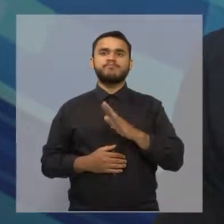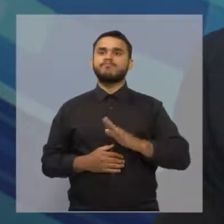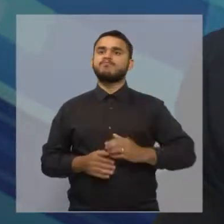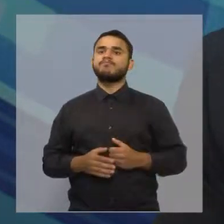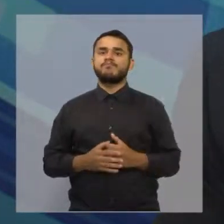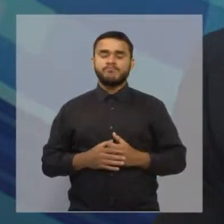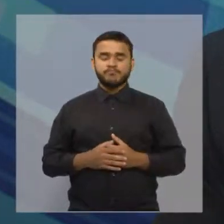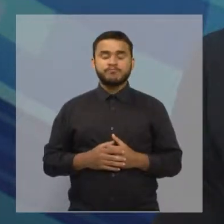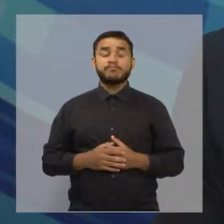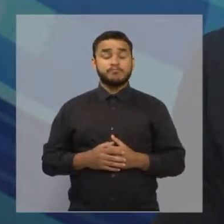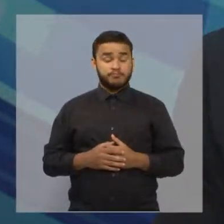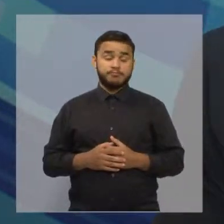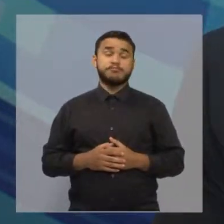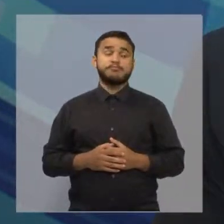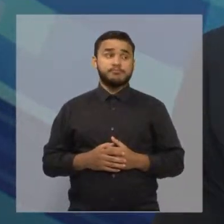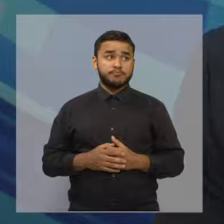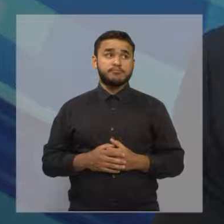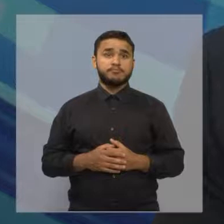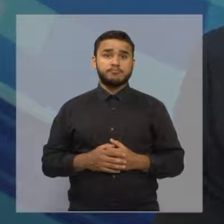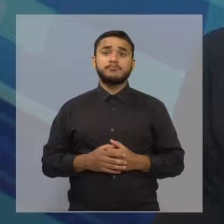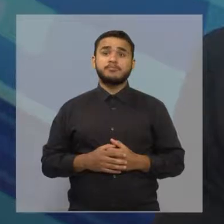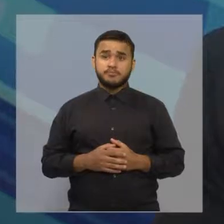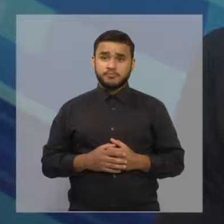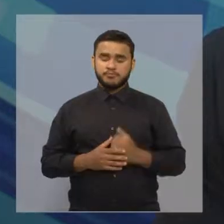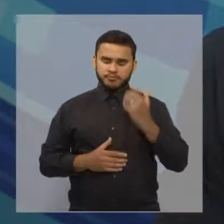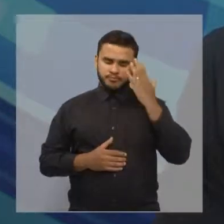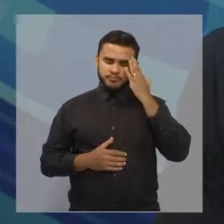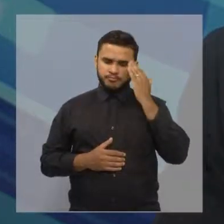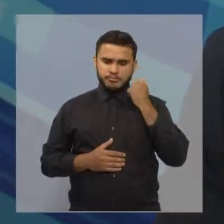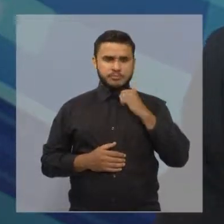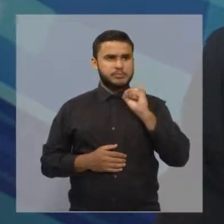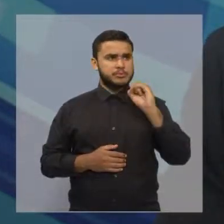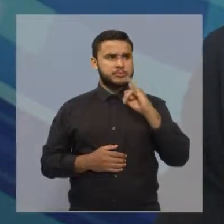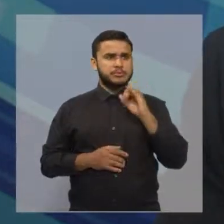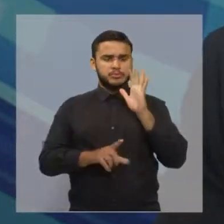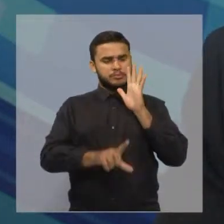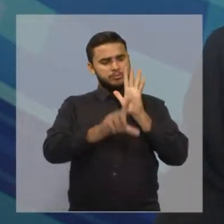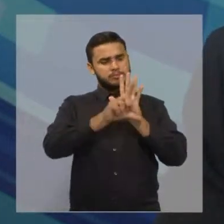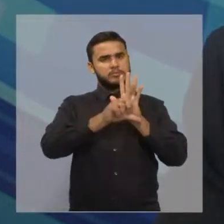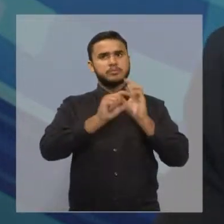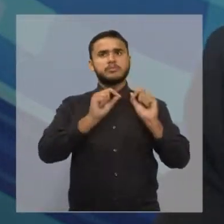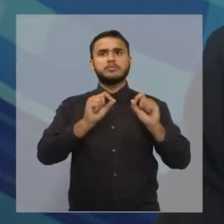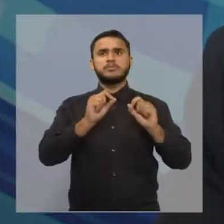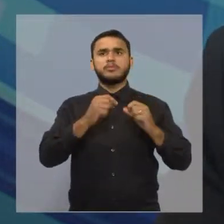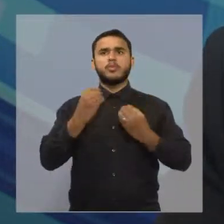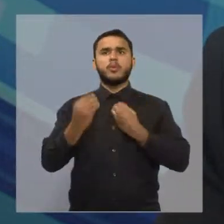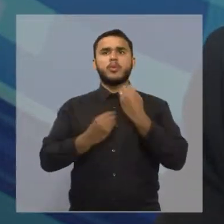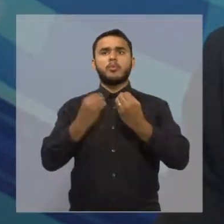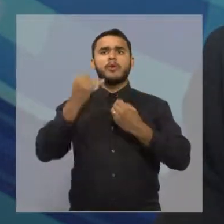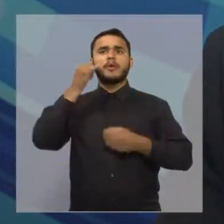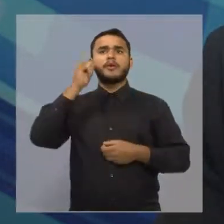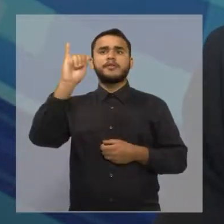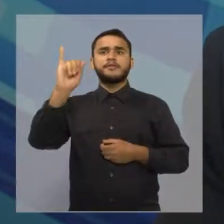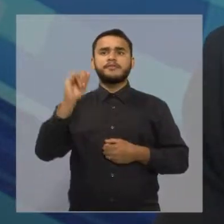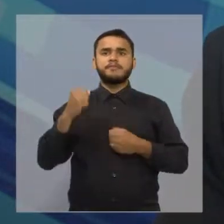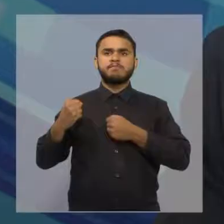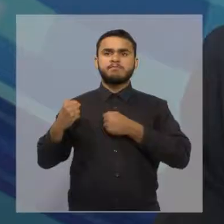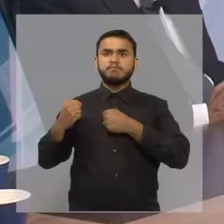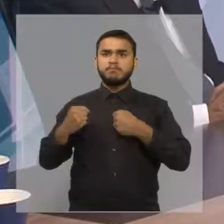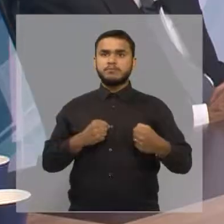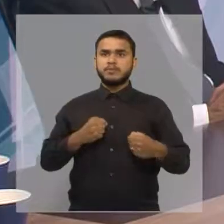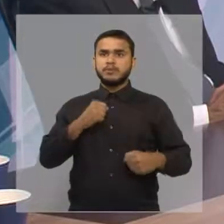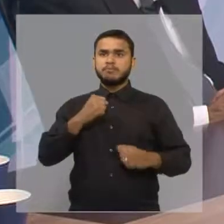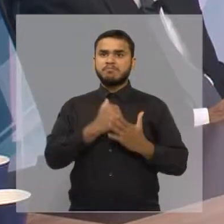E alguma coisa que se faça contra o abuso de autoridade será bem-vinda.